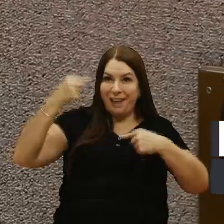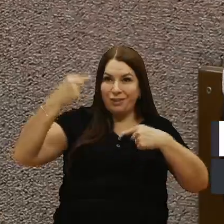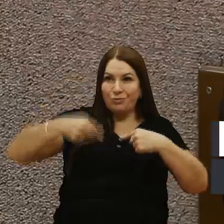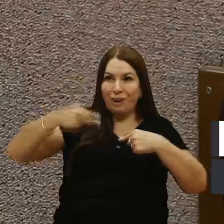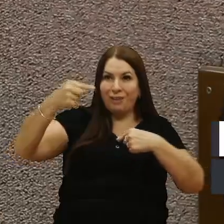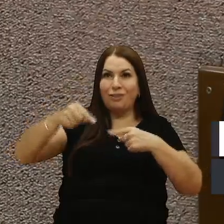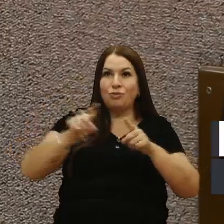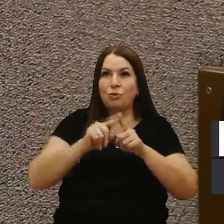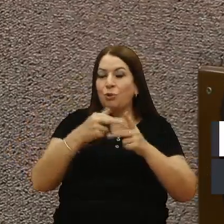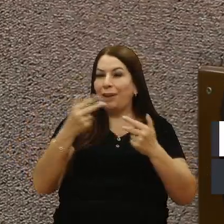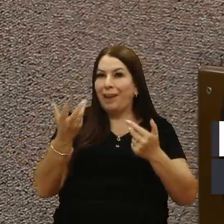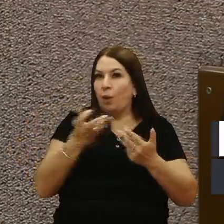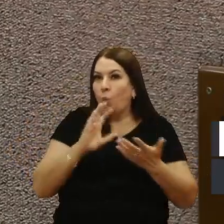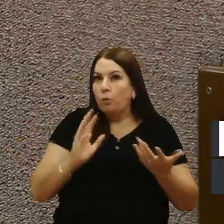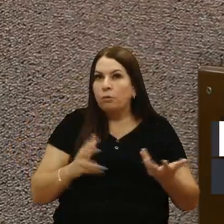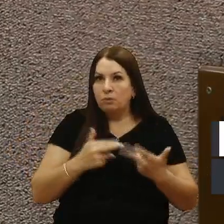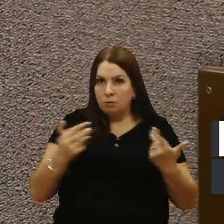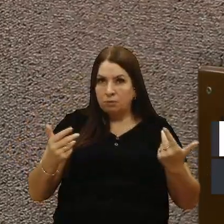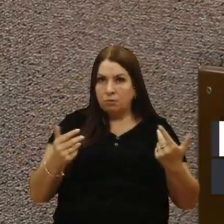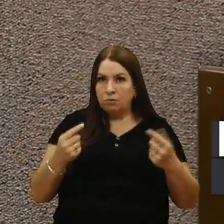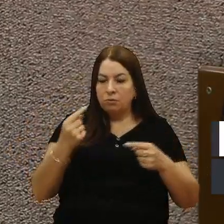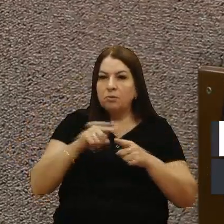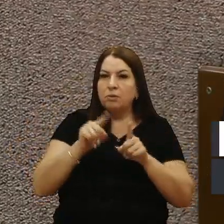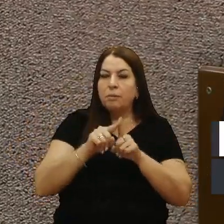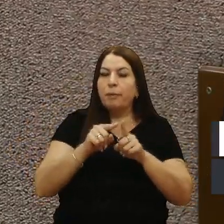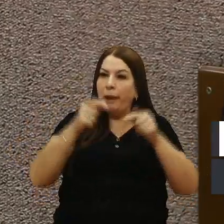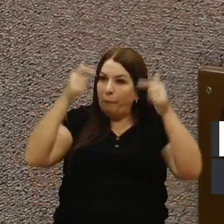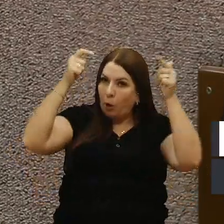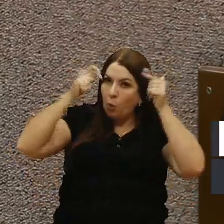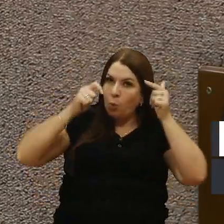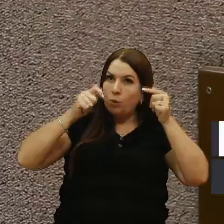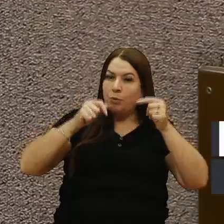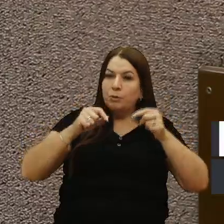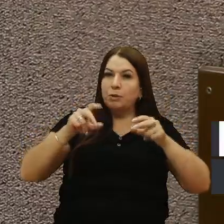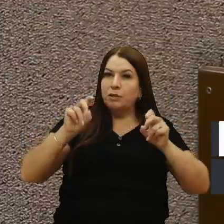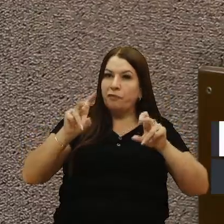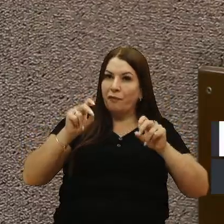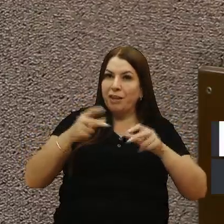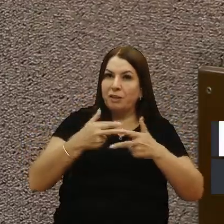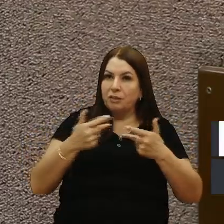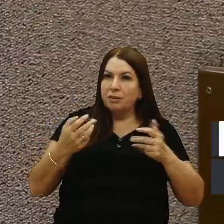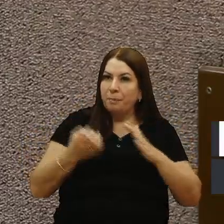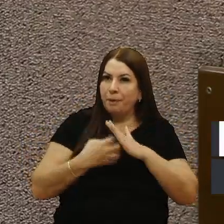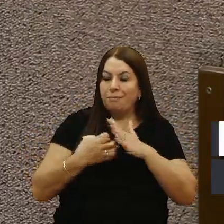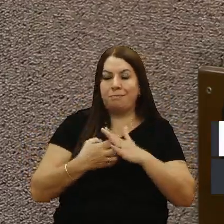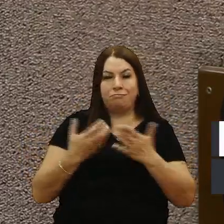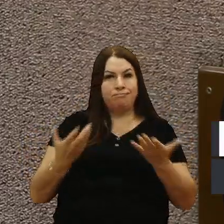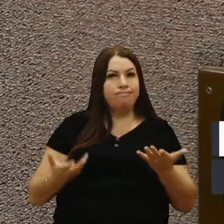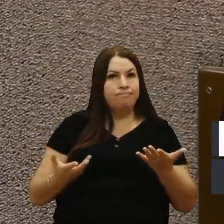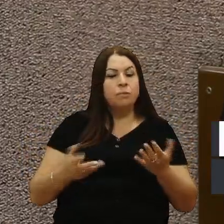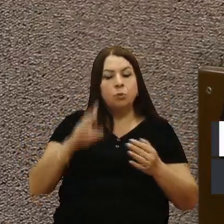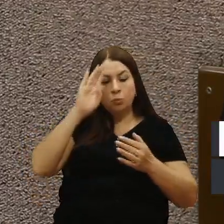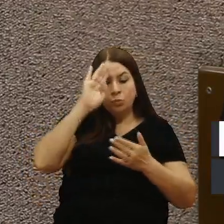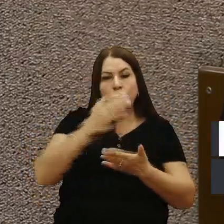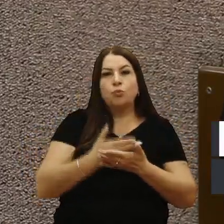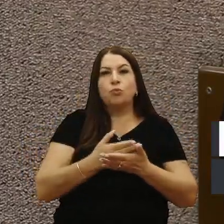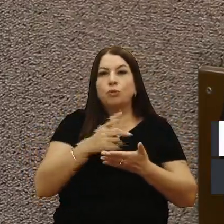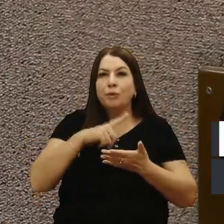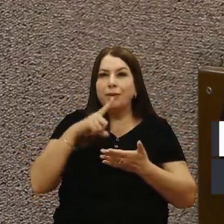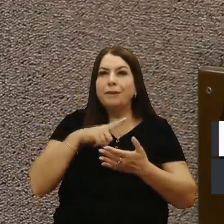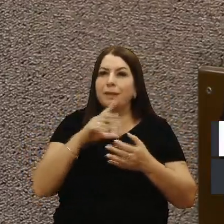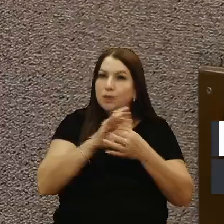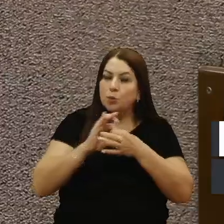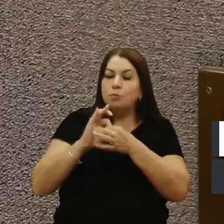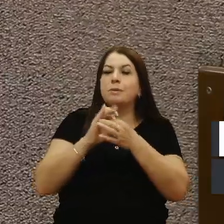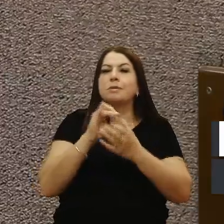uma outra coroa. Além dos pedágios, ele quer a coroa das privatizações. Então, eu acredito que nós temos que se